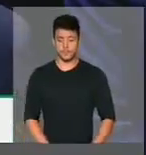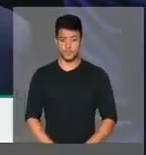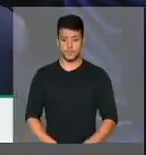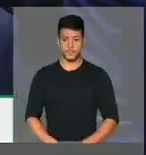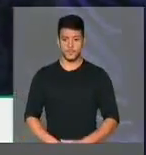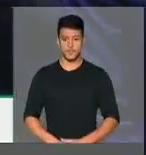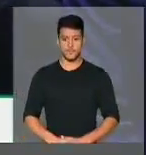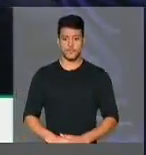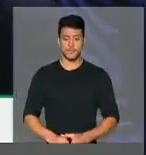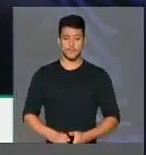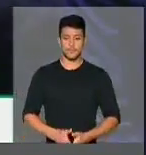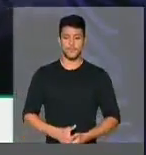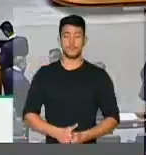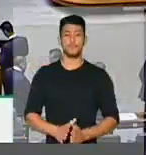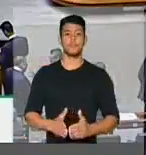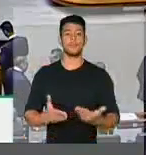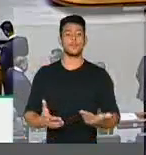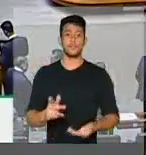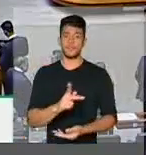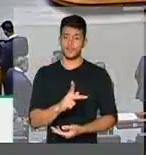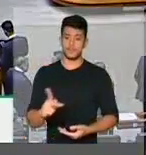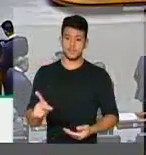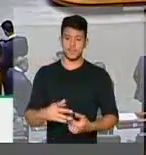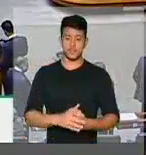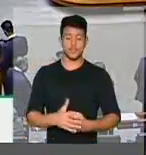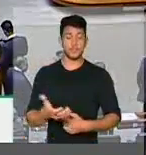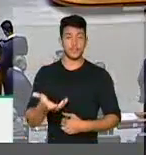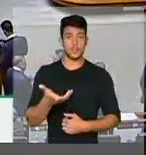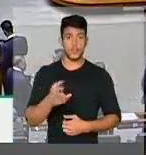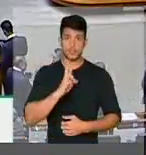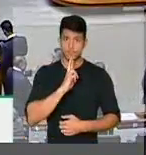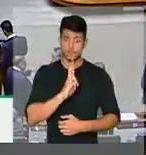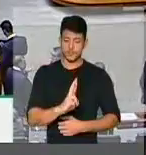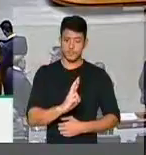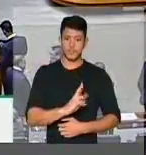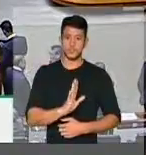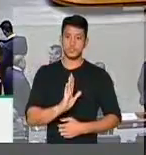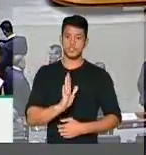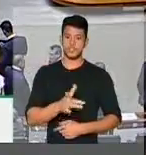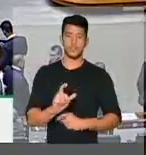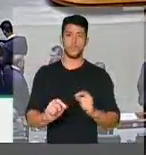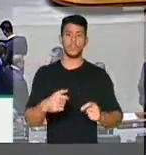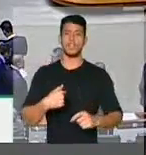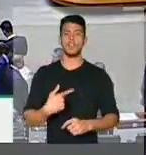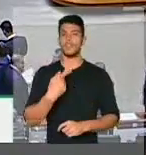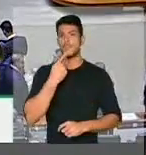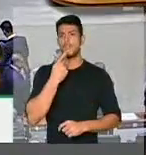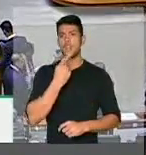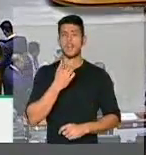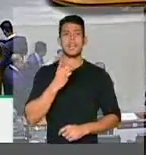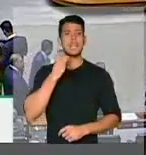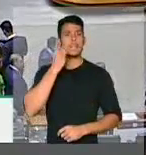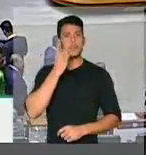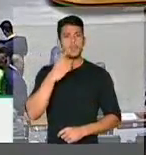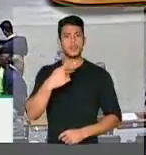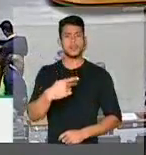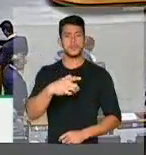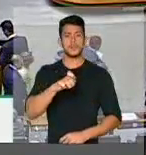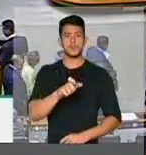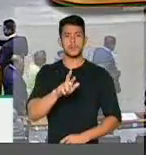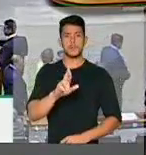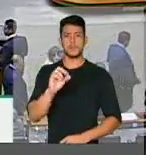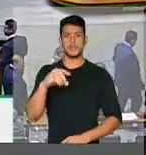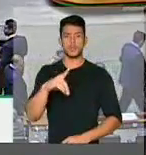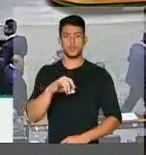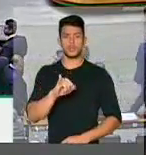a altura. Obrigado. Presidente, apenas para responder, eu não vou chamar o deputado Peron de deputado velho do Rio Grande